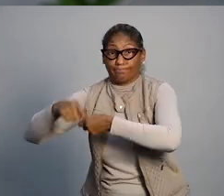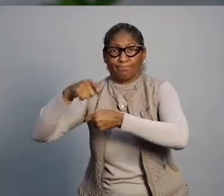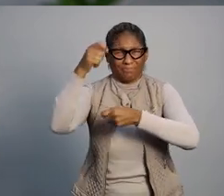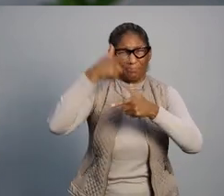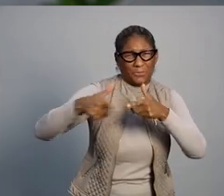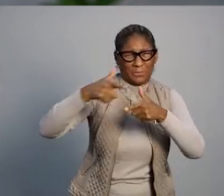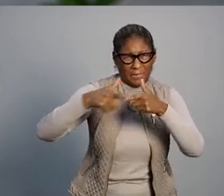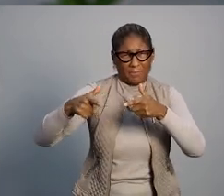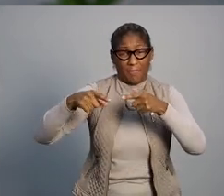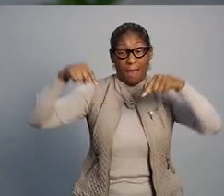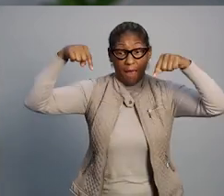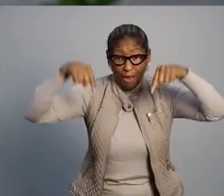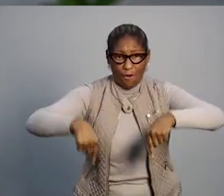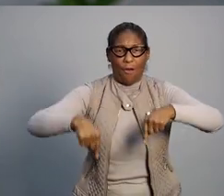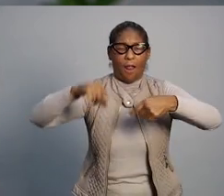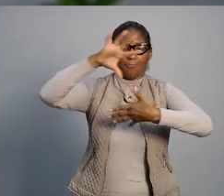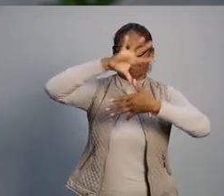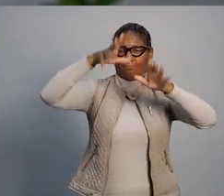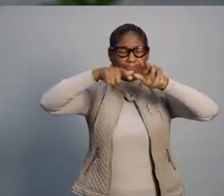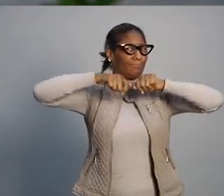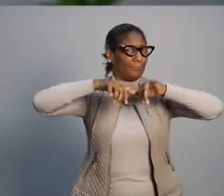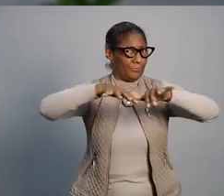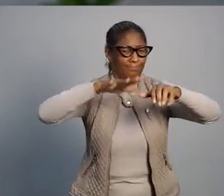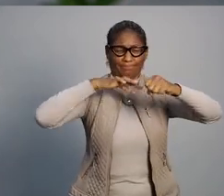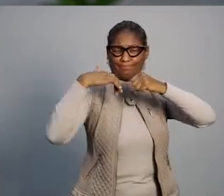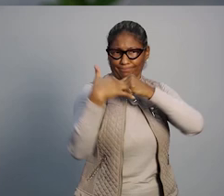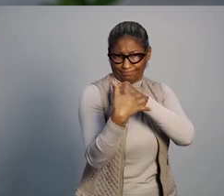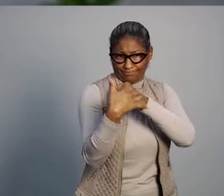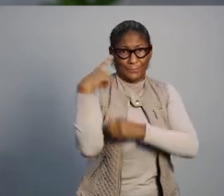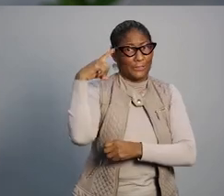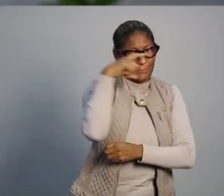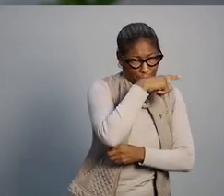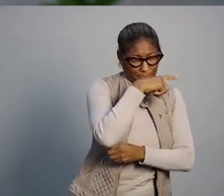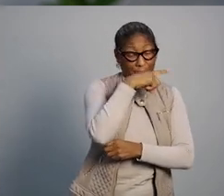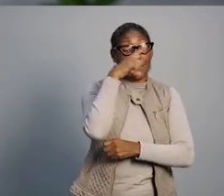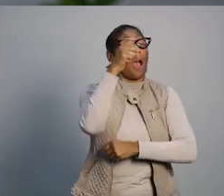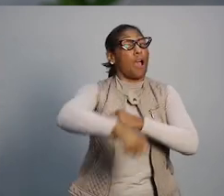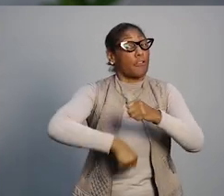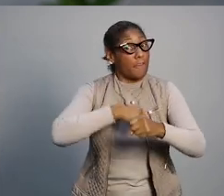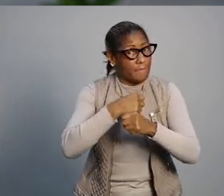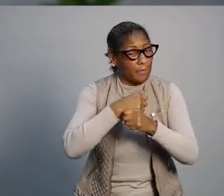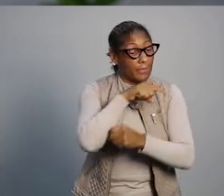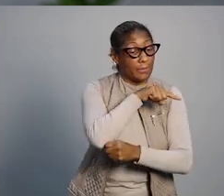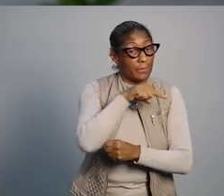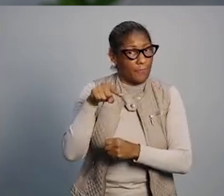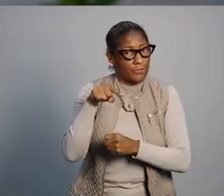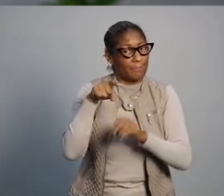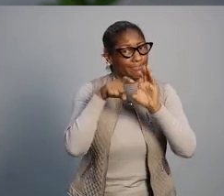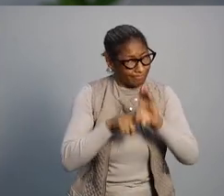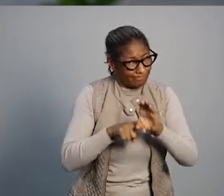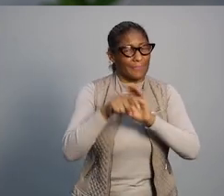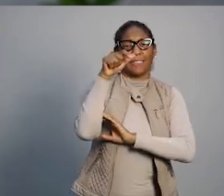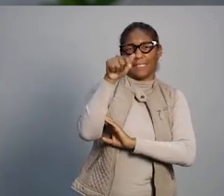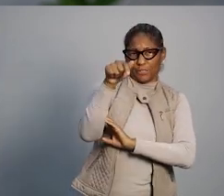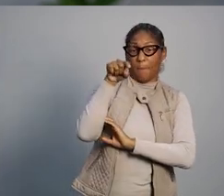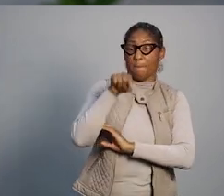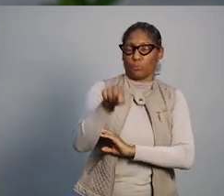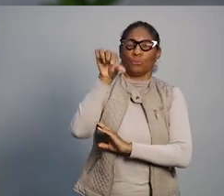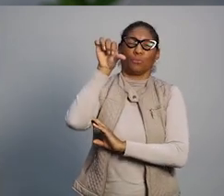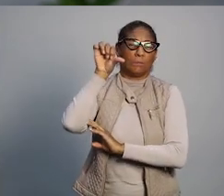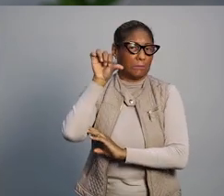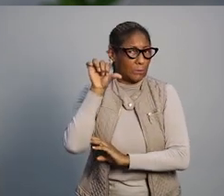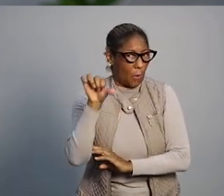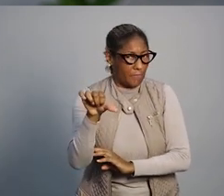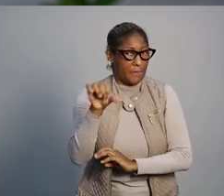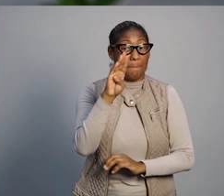devido à recessão econômica e, mais recentemente, à pandemia do coronavírus. Para 2021, o déficit orçamentário está